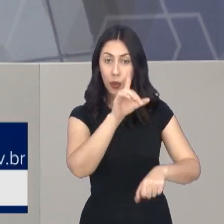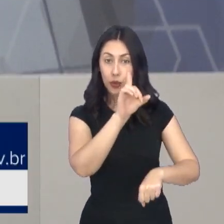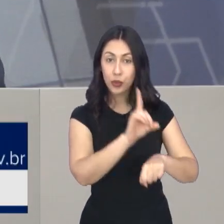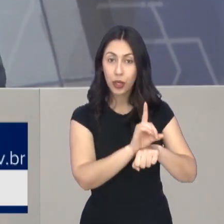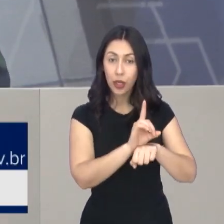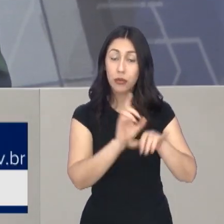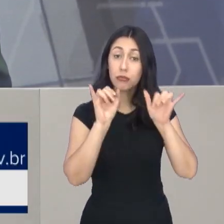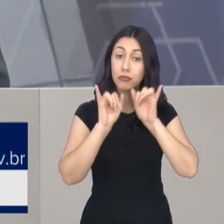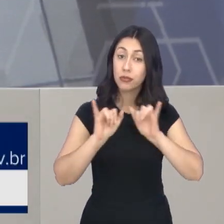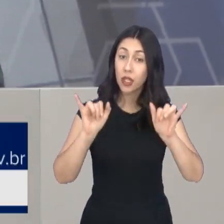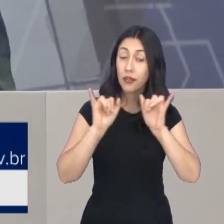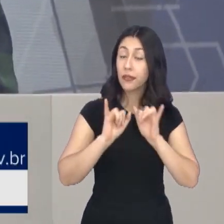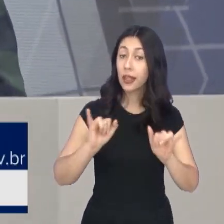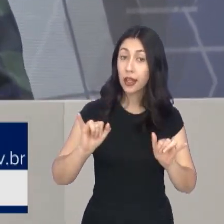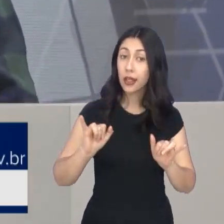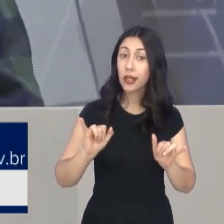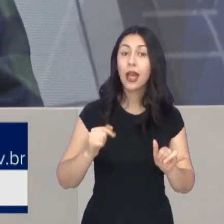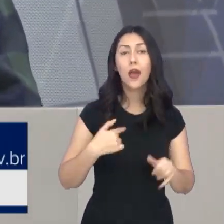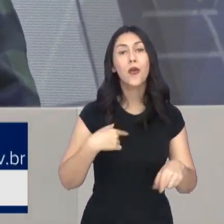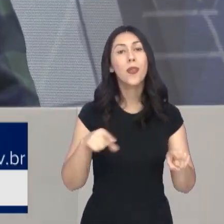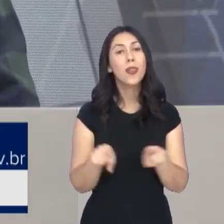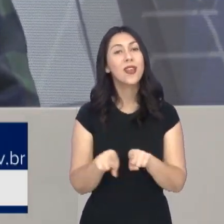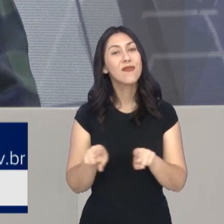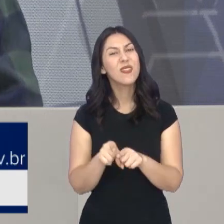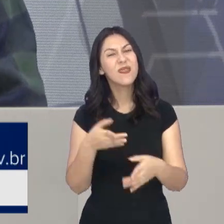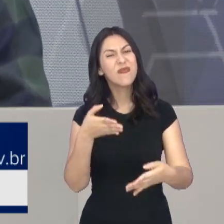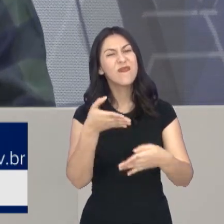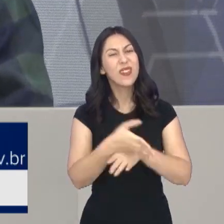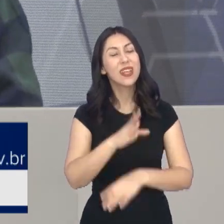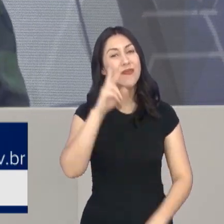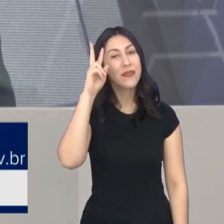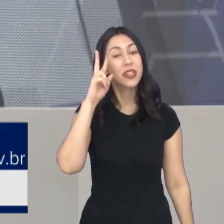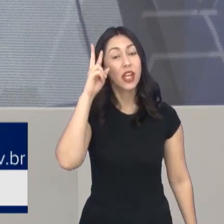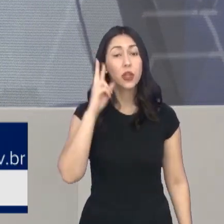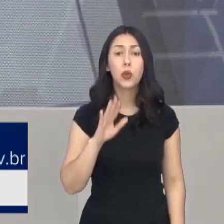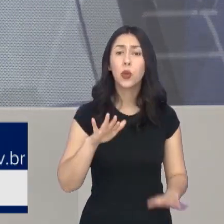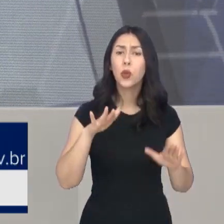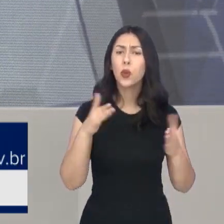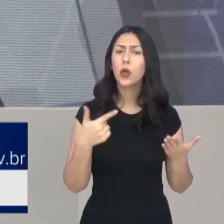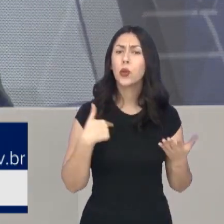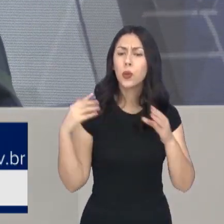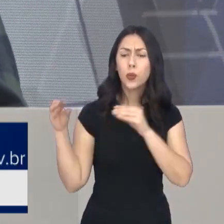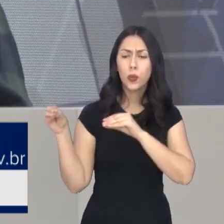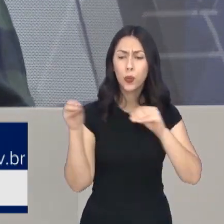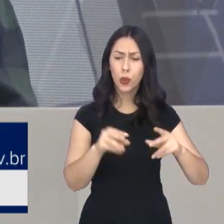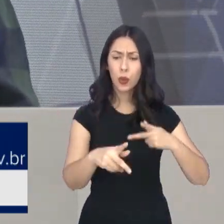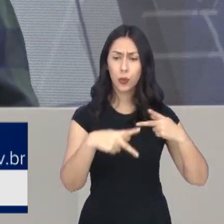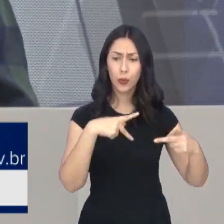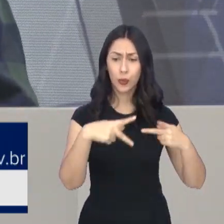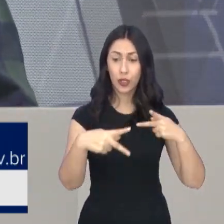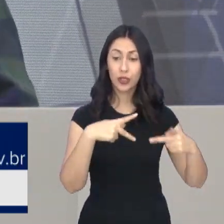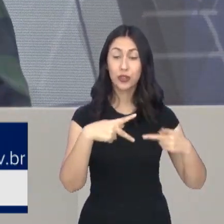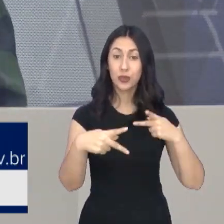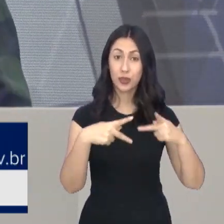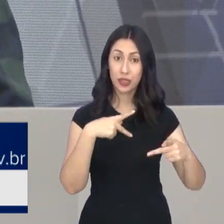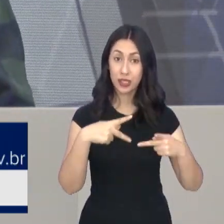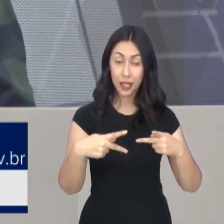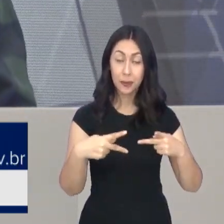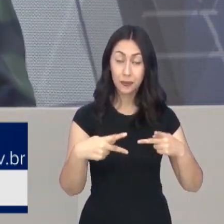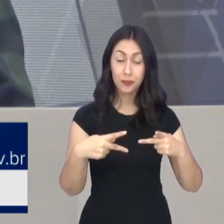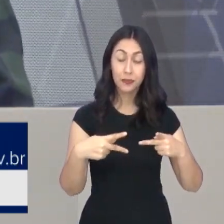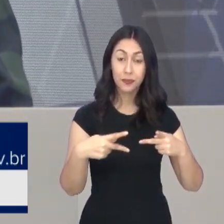e dizer que também faço parte dessa história. Eu, quando cheguei aqui em São José, vereadora Juliana,